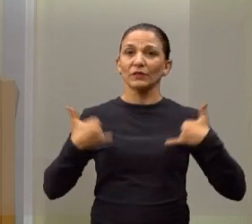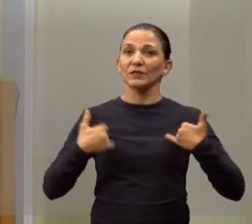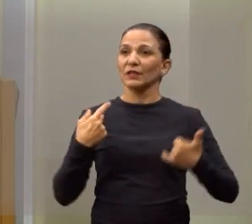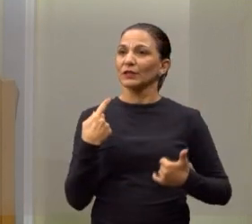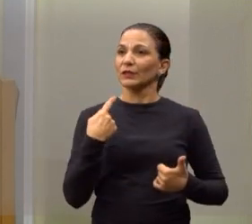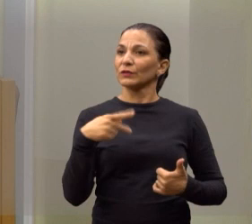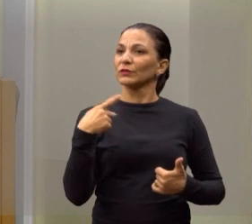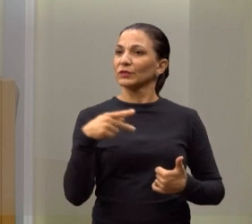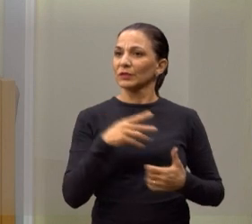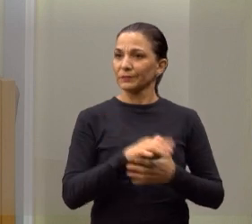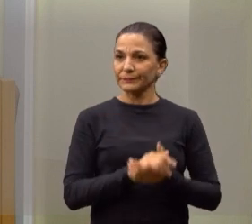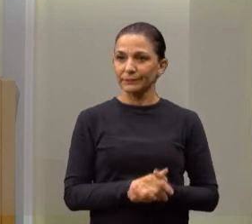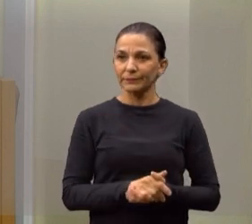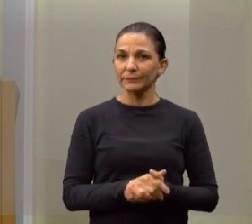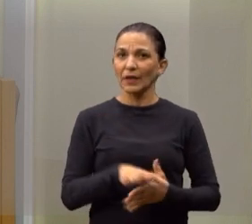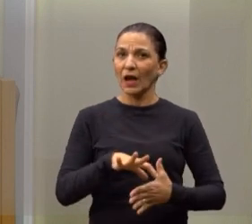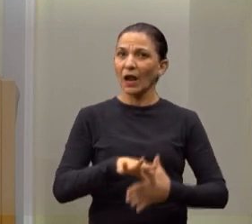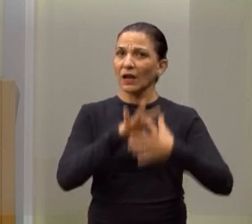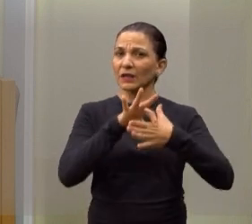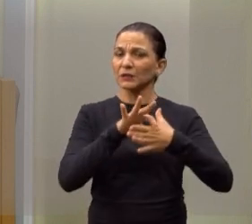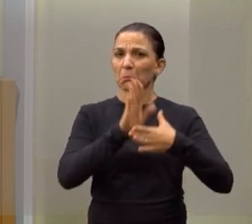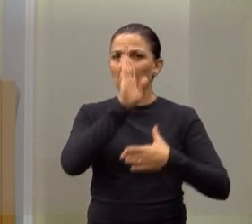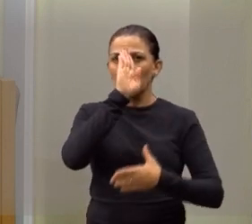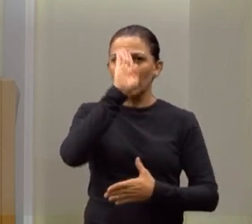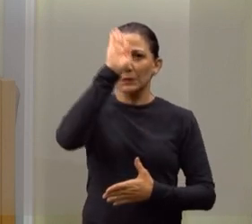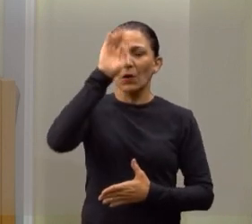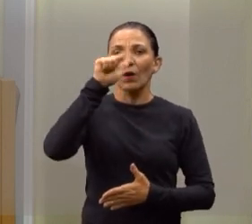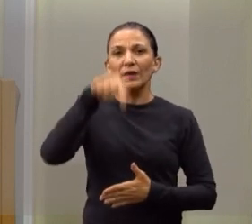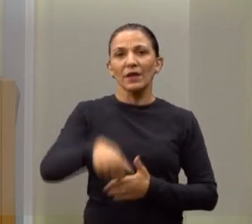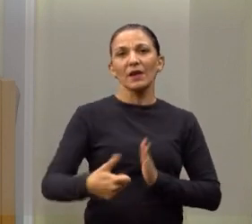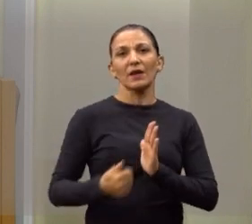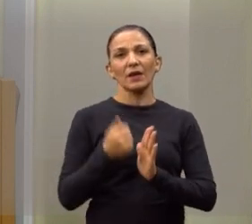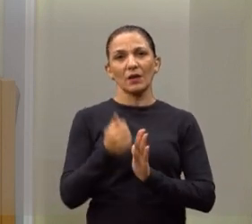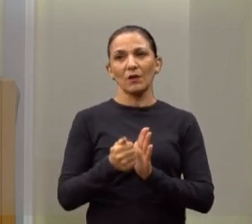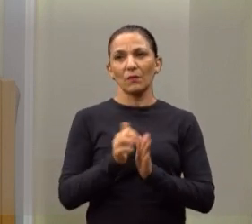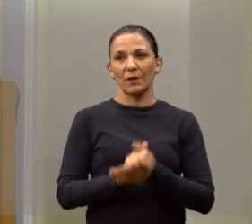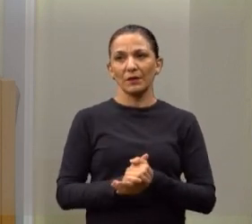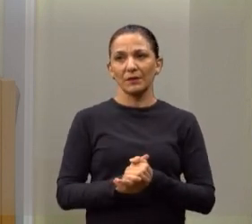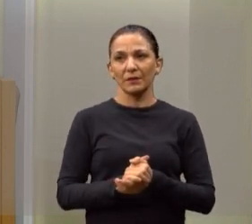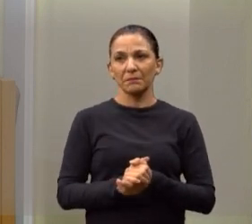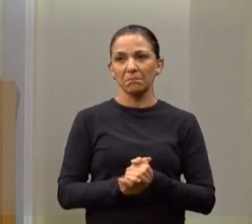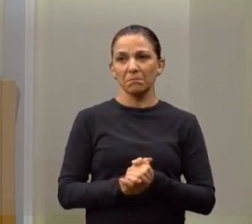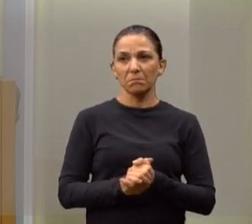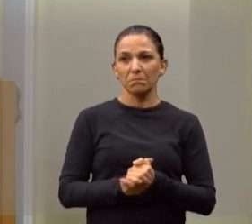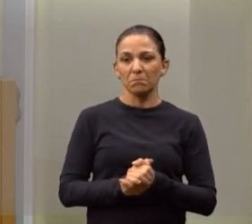é uma das grandes lideranças de Araraquara eleito